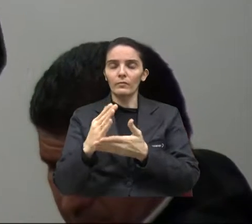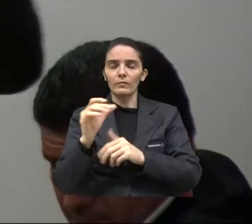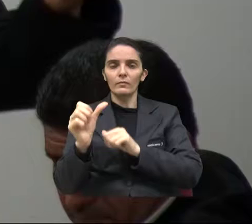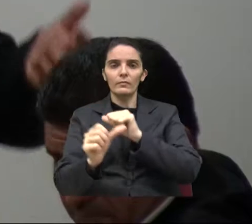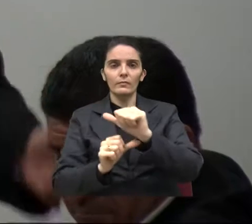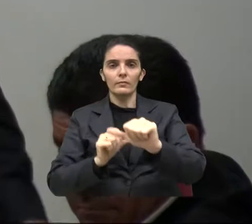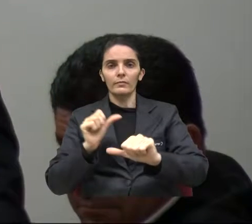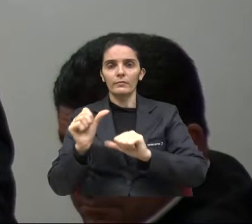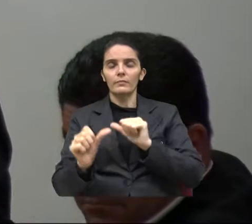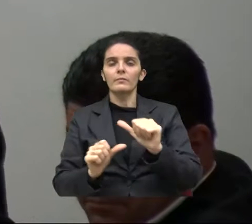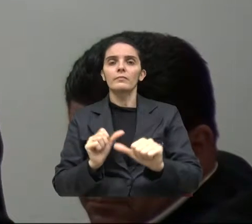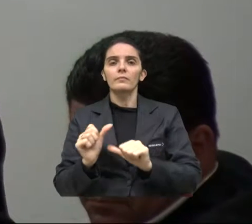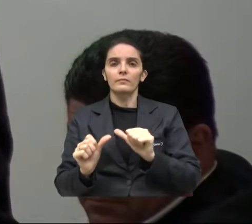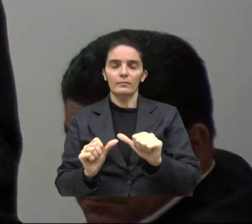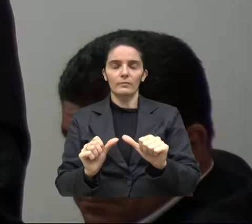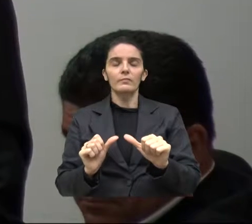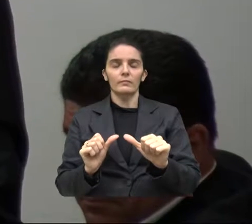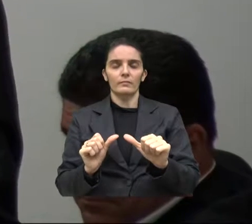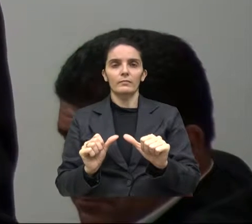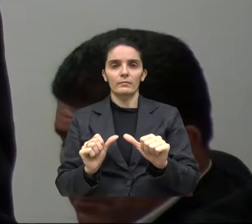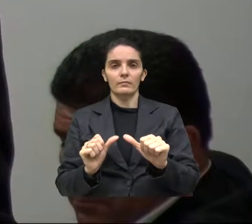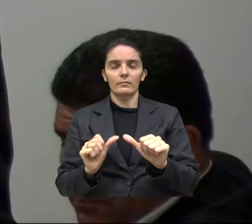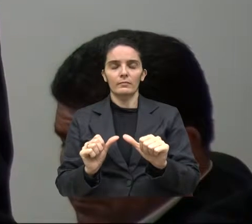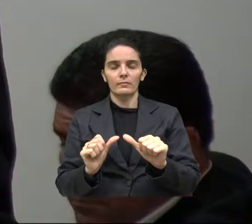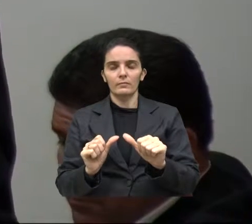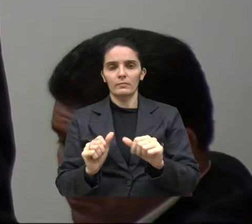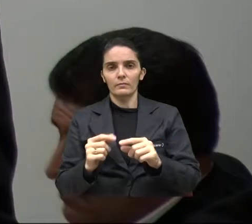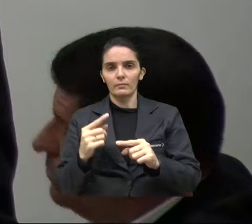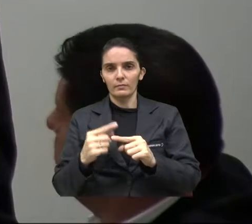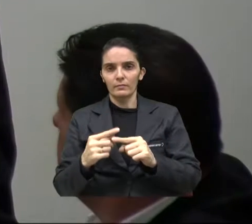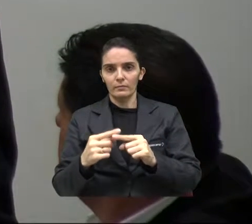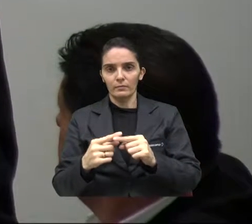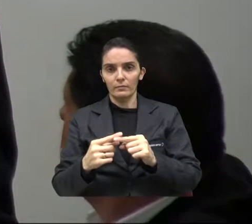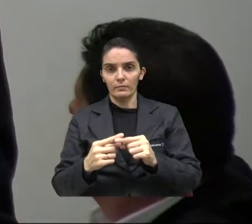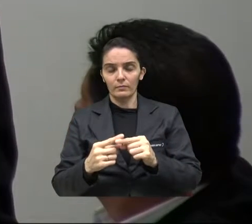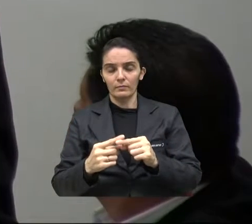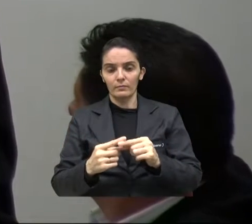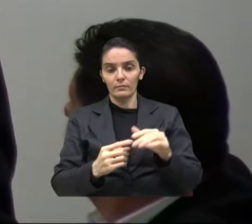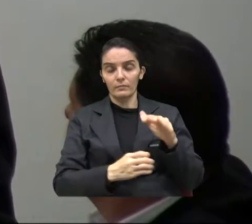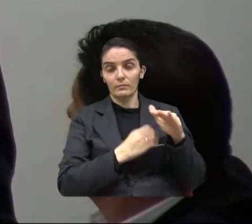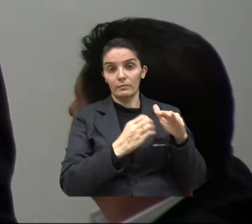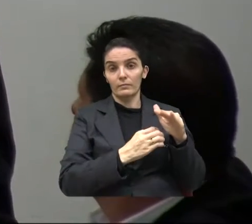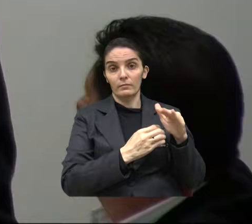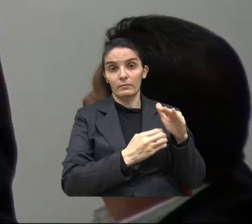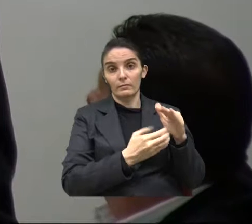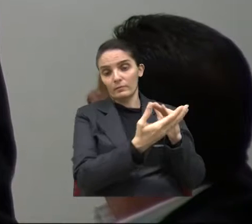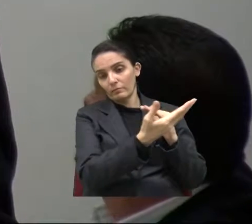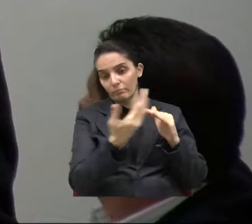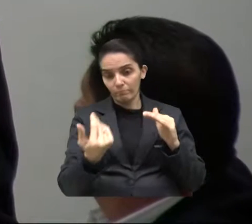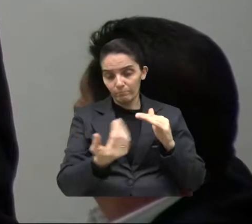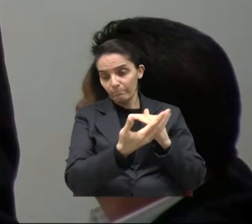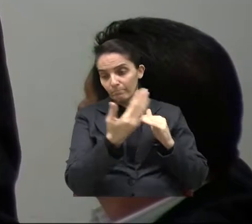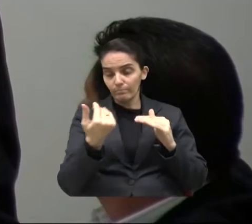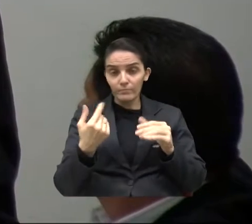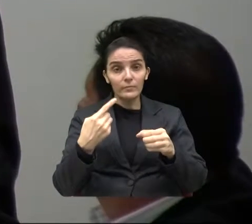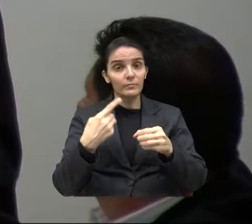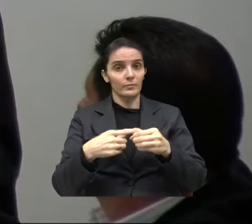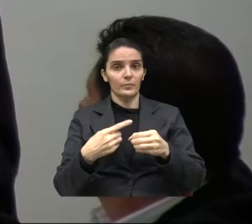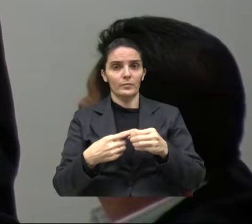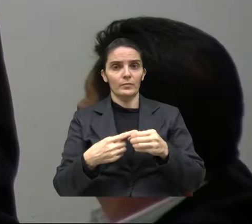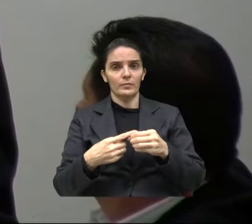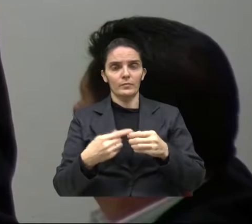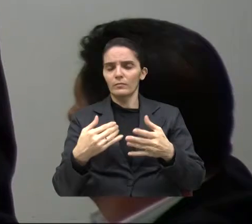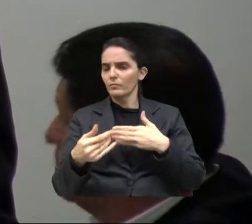mudança de mudar o zoneamento para que possa vir os empreendedores. Não só um empreendedor, mas